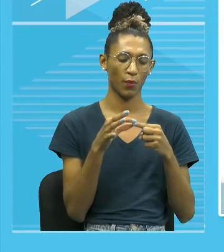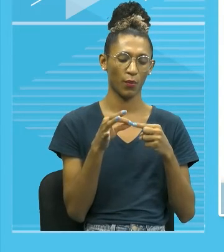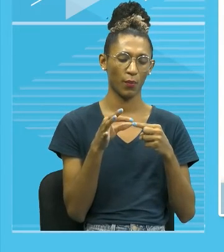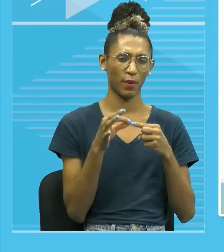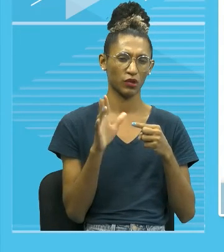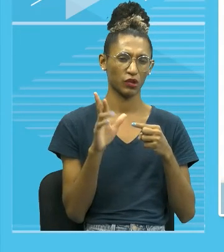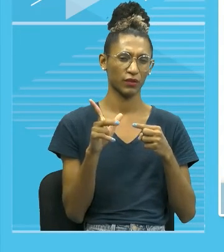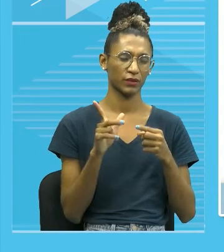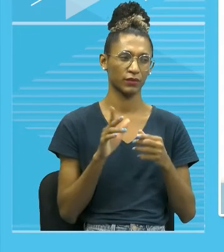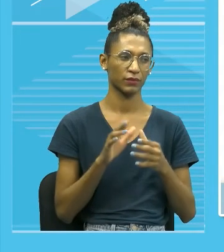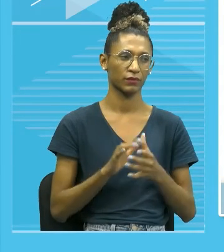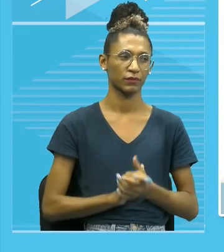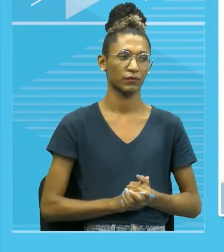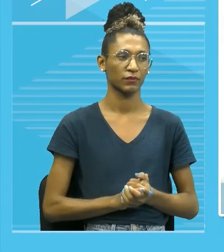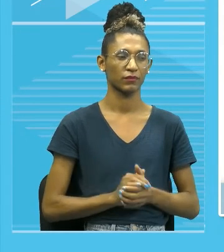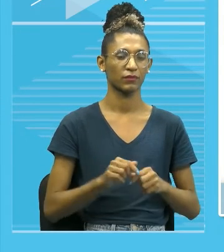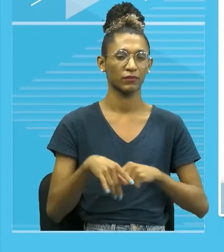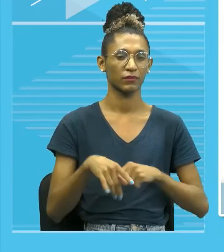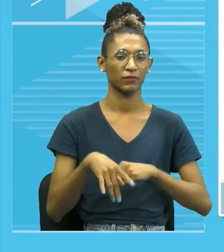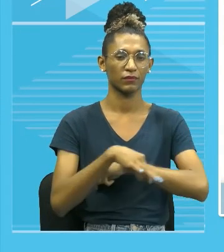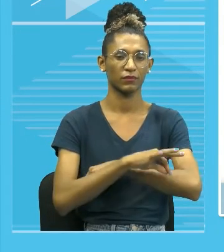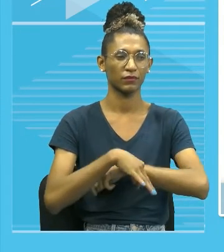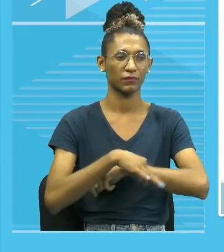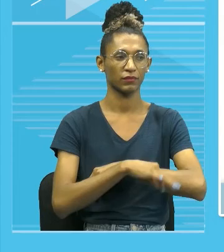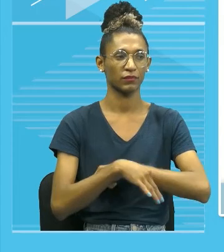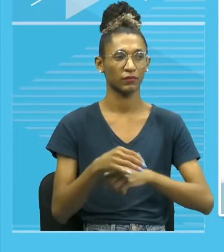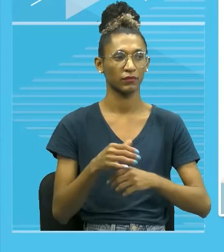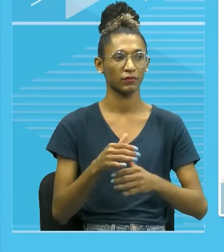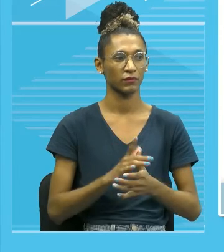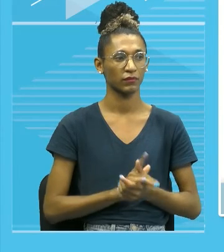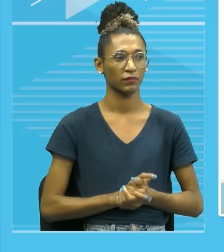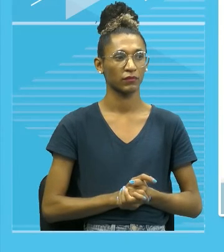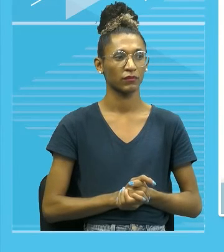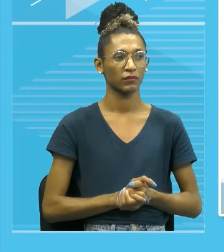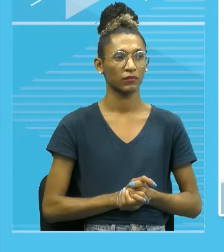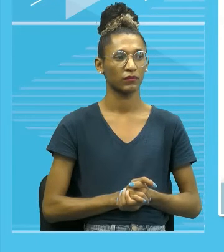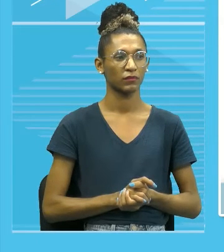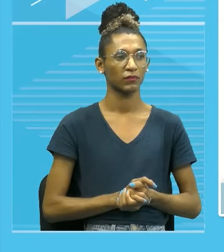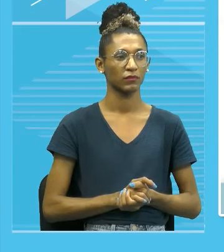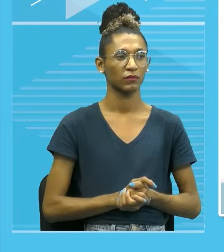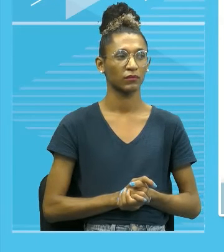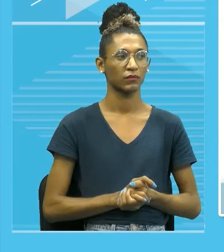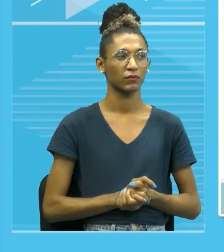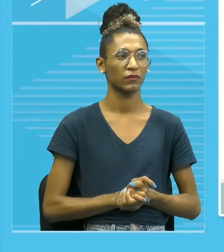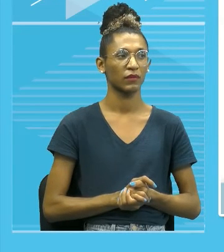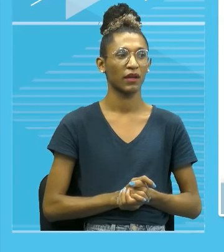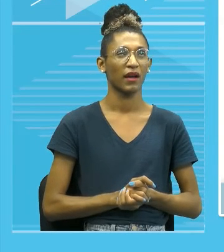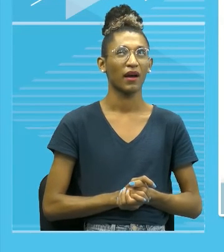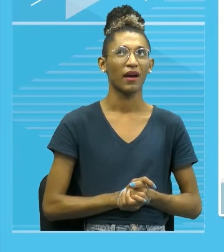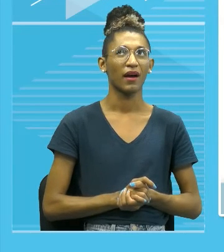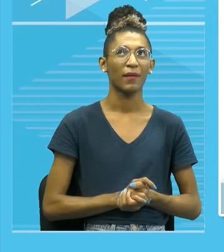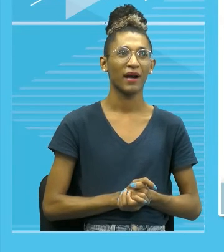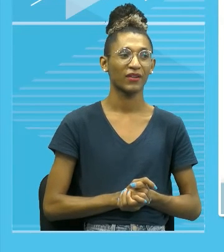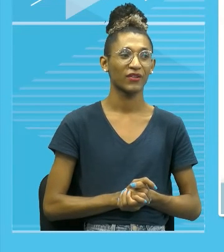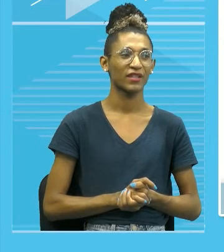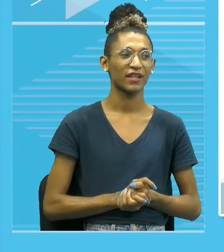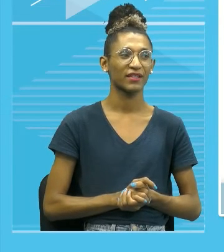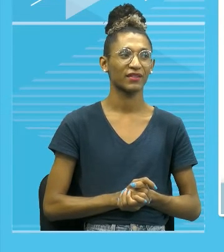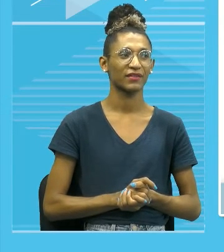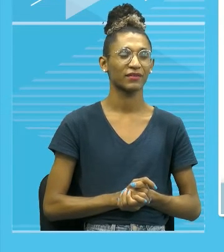regula régua e rotulador como é que chama esse português